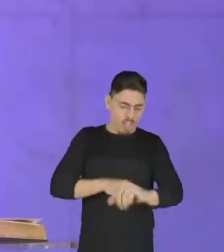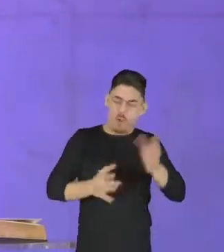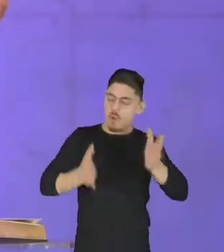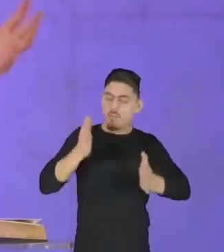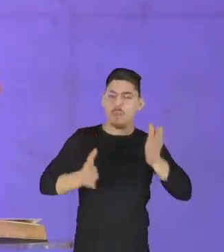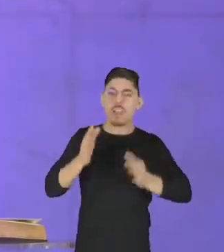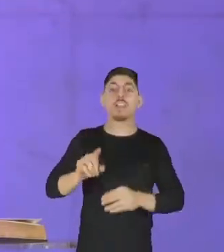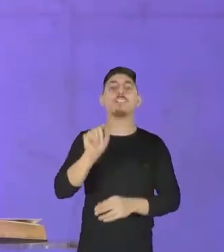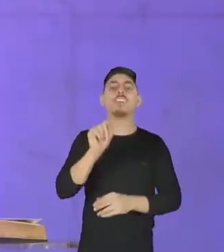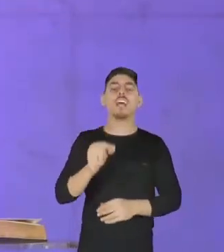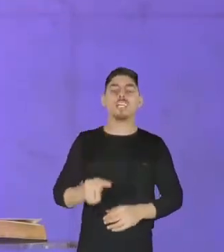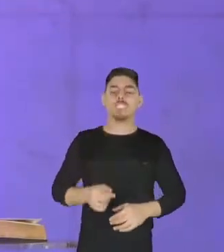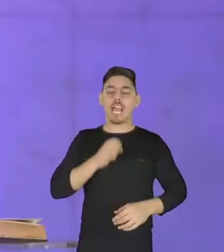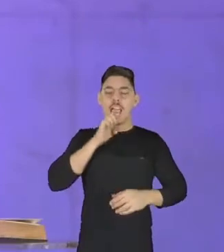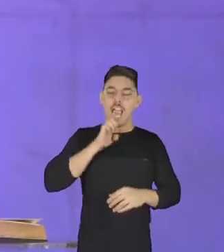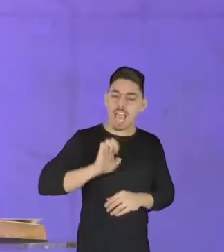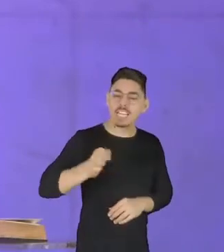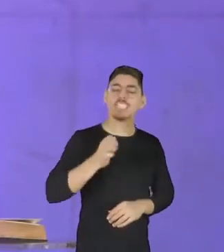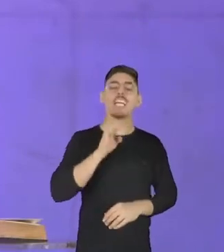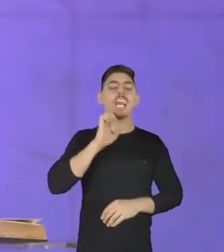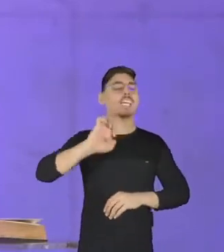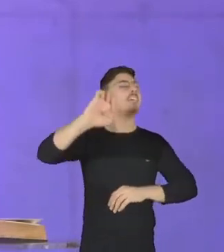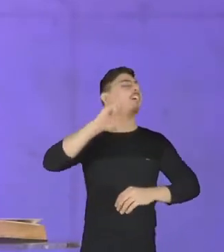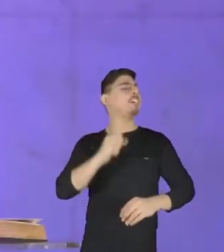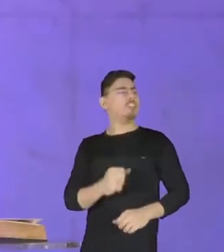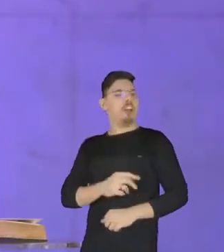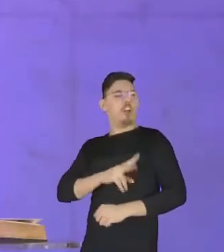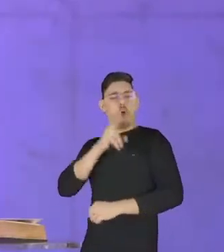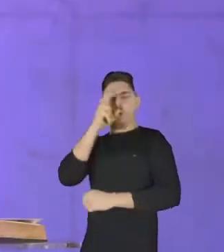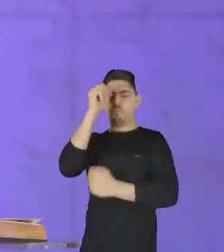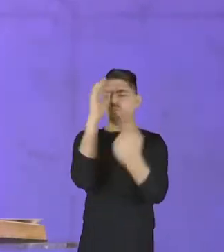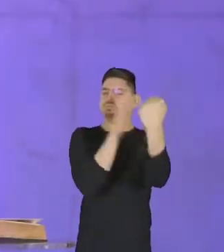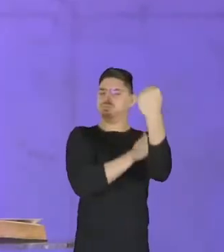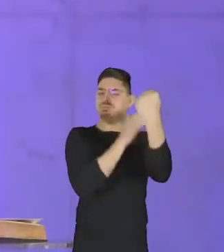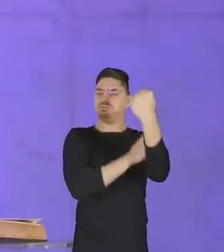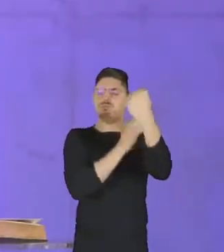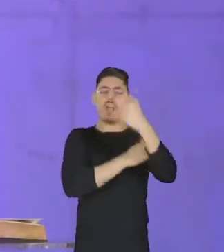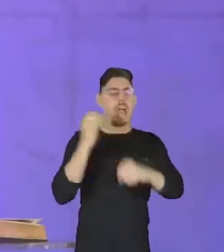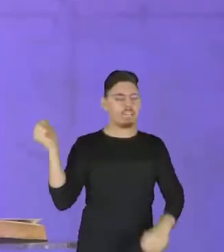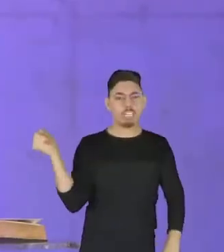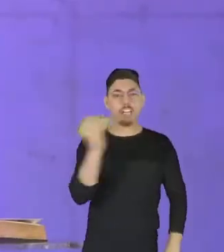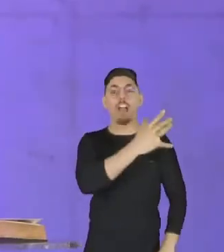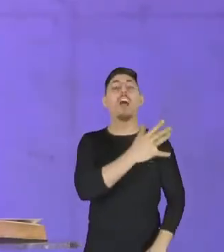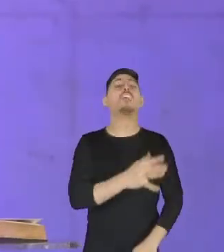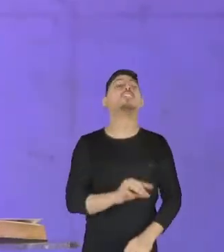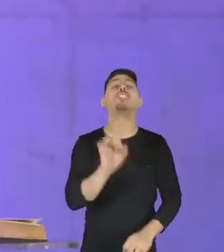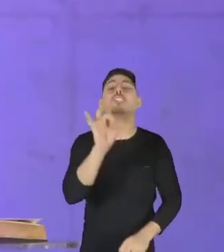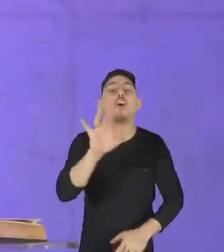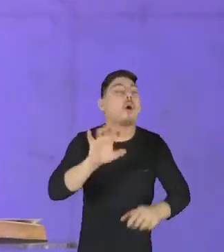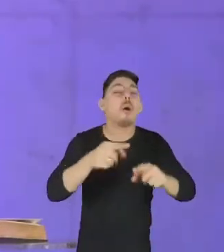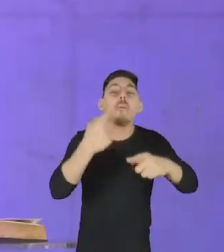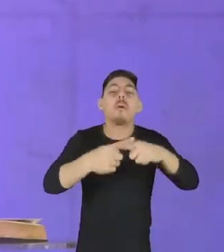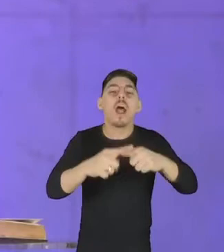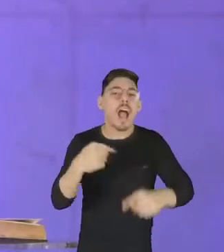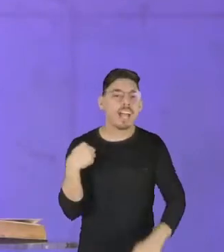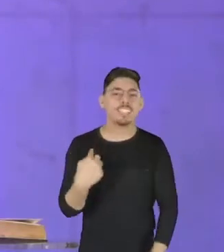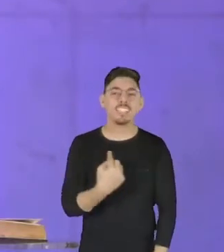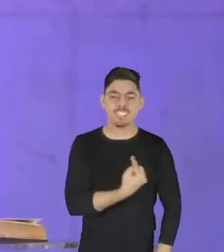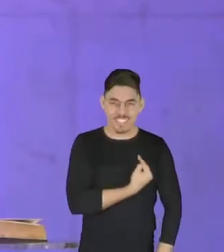nossa energia, a nossa força são renovadas simplesmente porque nós